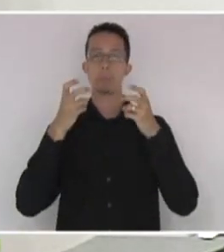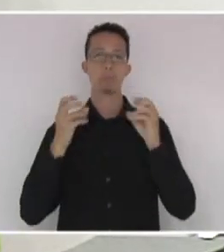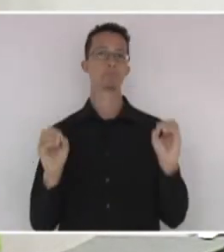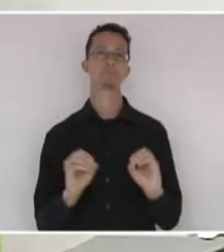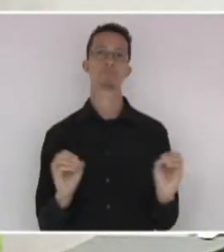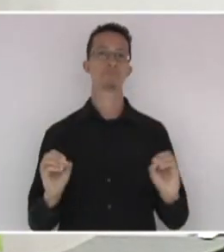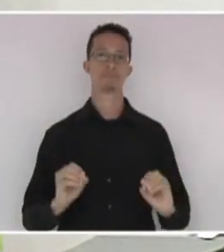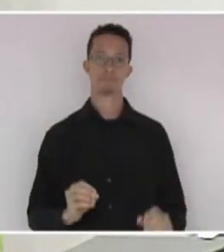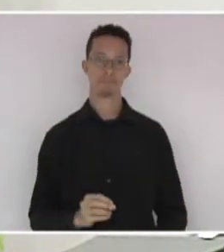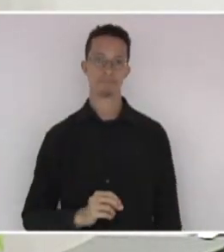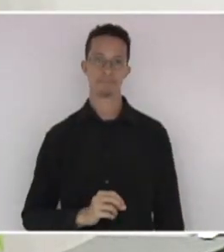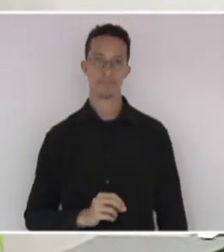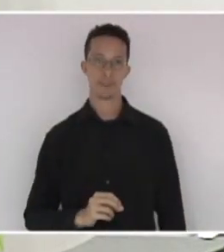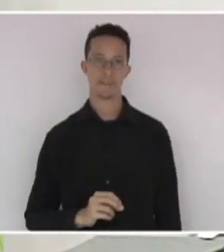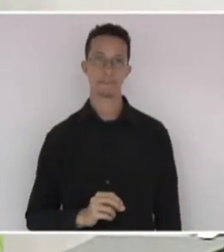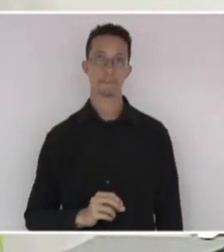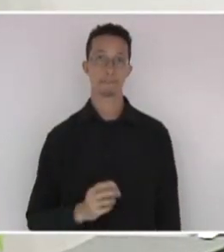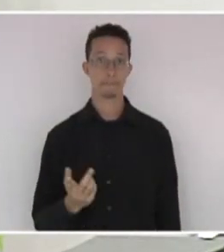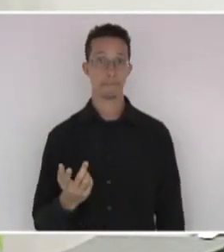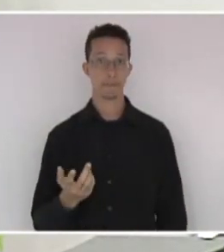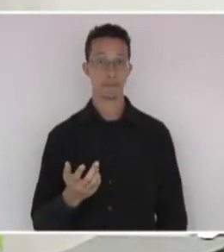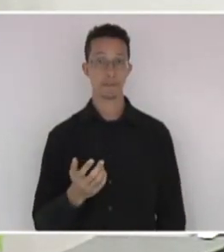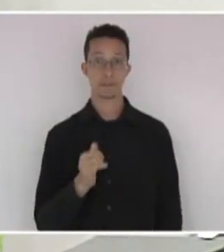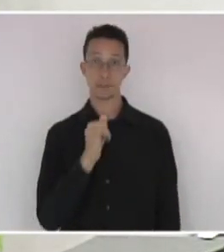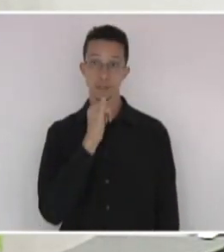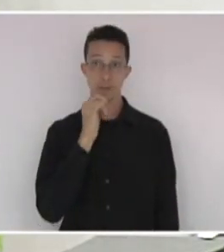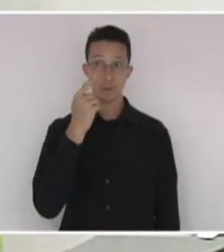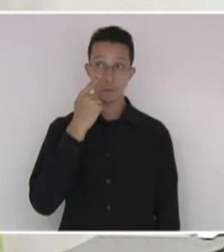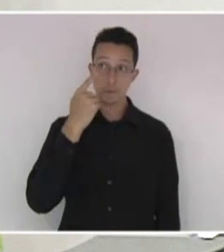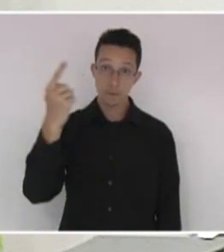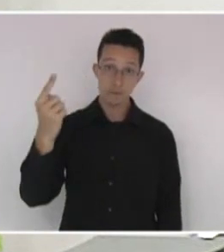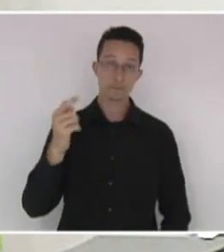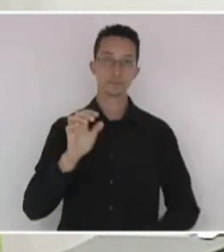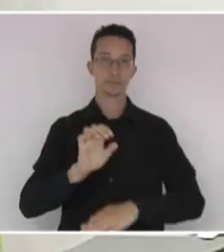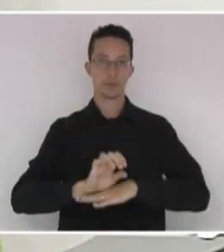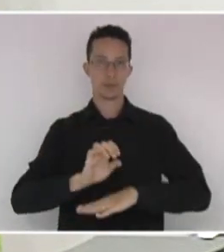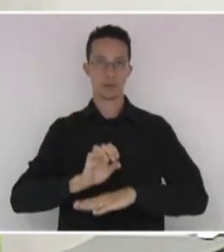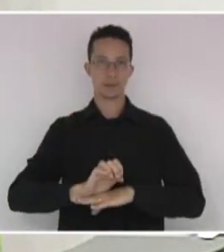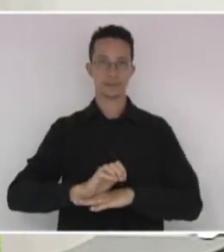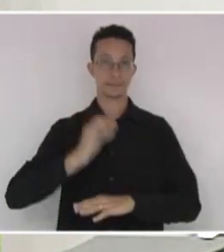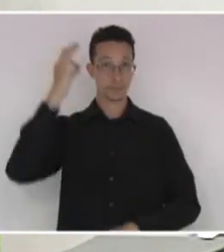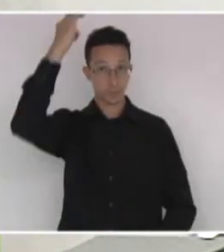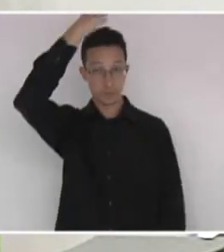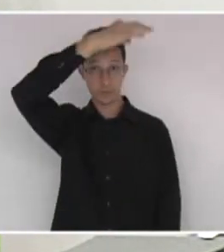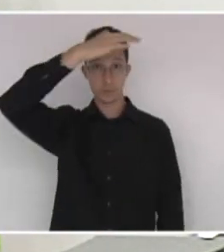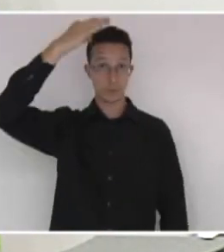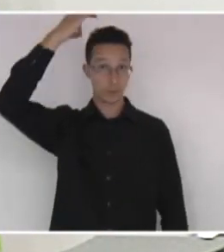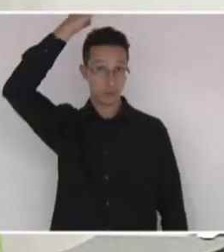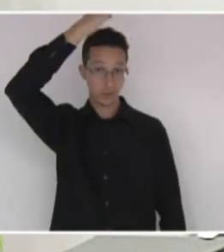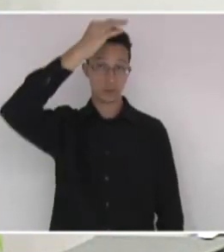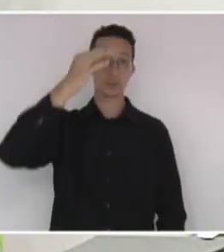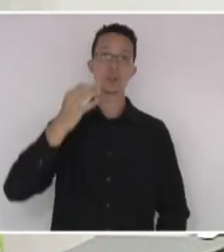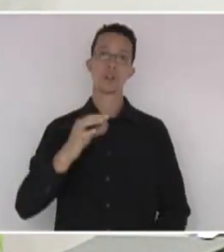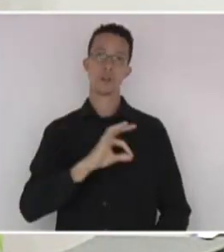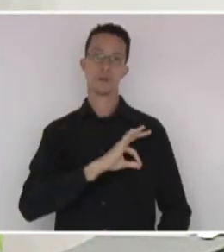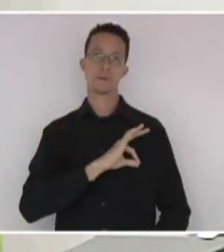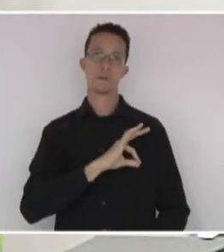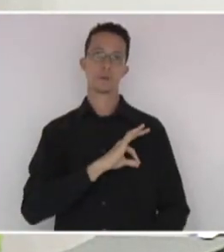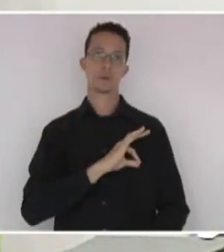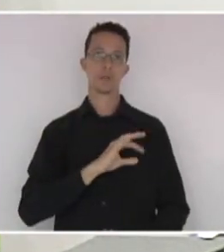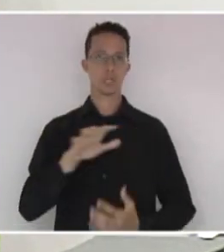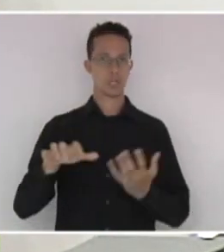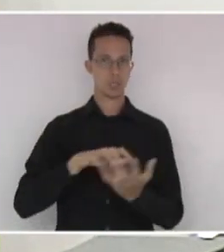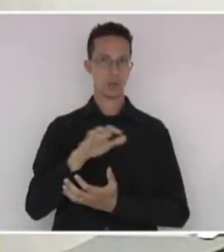quando a gente vê como foi no Espírito Santo, que a ausência da Polícia Militar, a ausência do